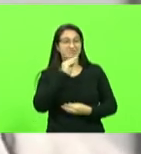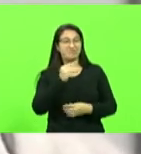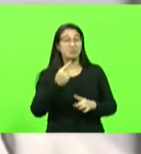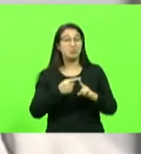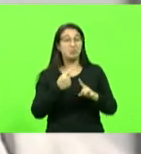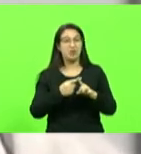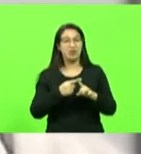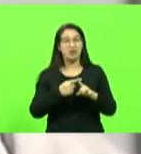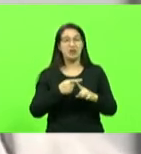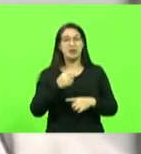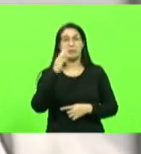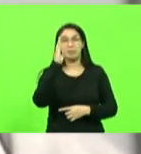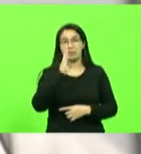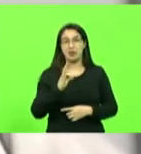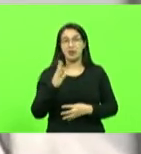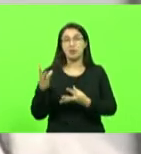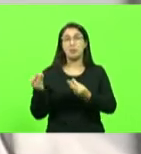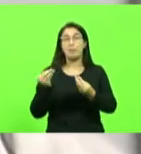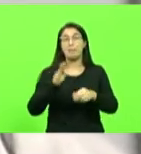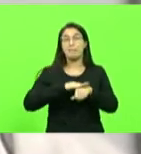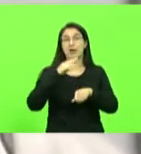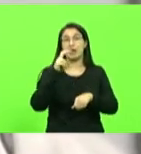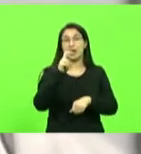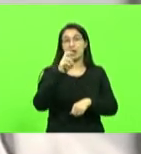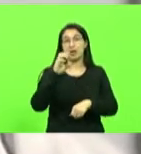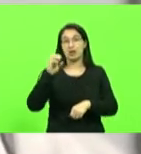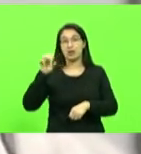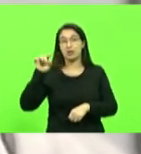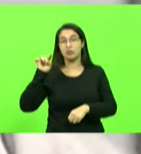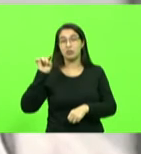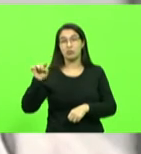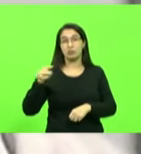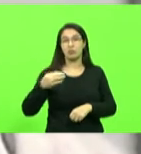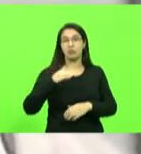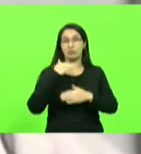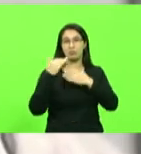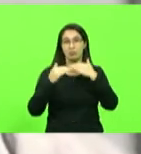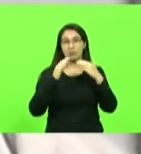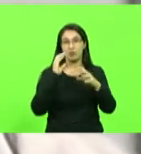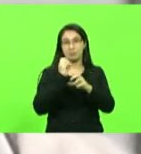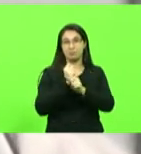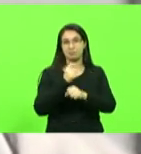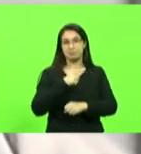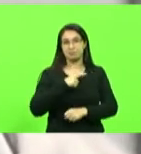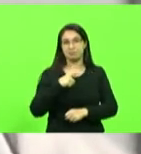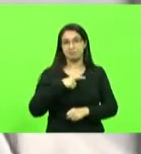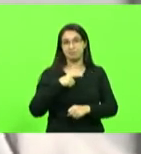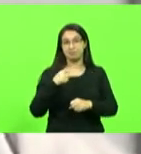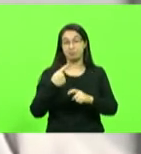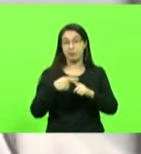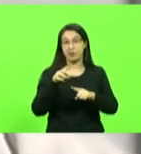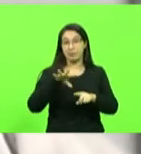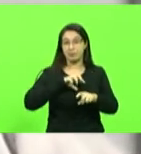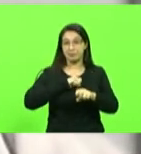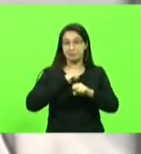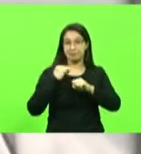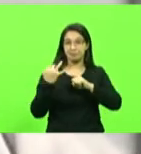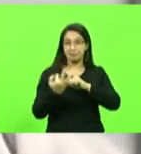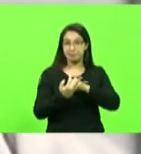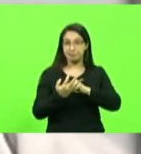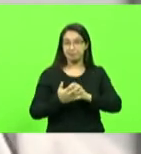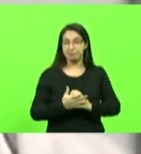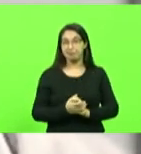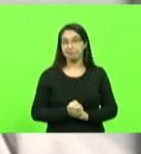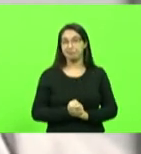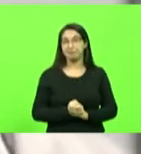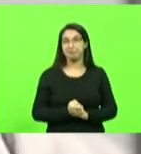mil mortes, né, e o Estado mais de 17 mil mortes pelo Covid. Apesar da essencialidade